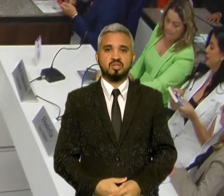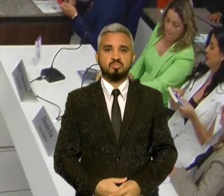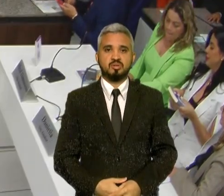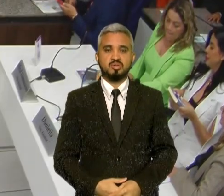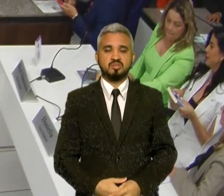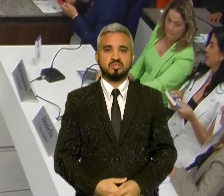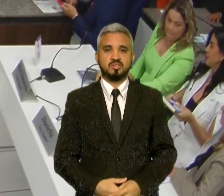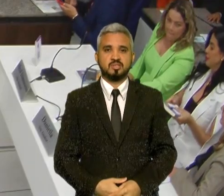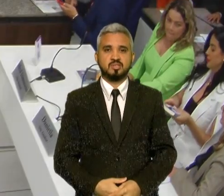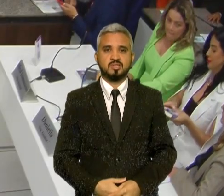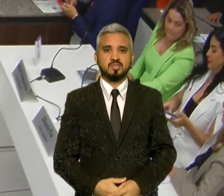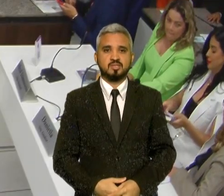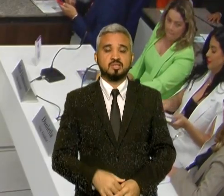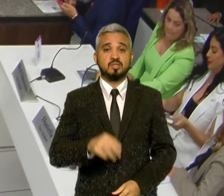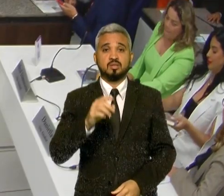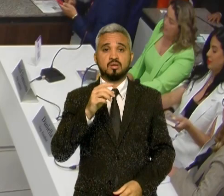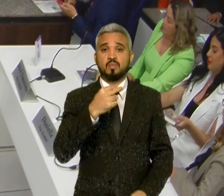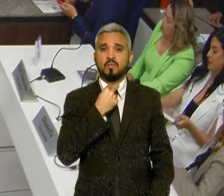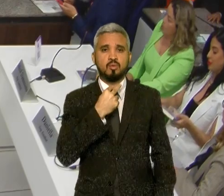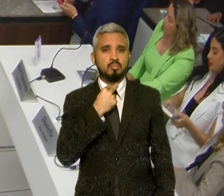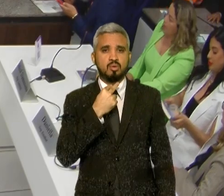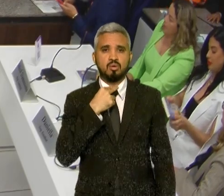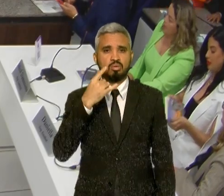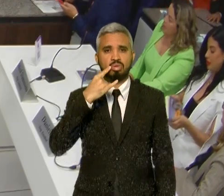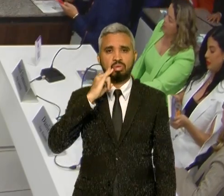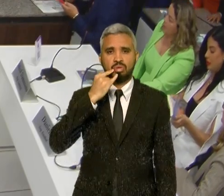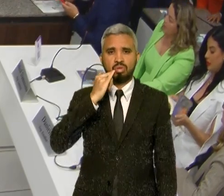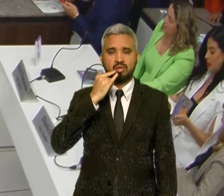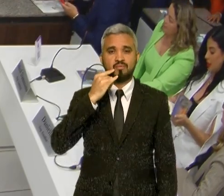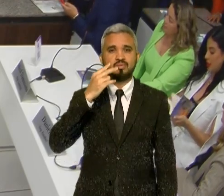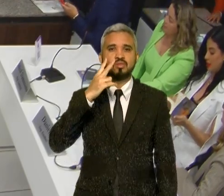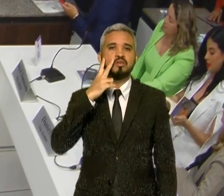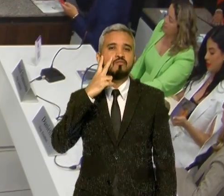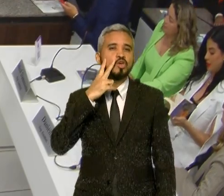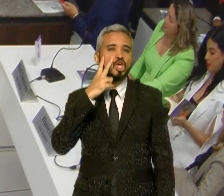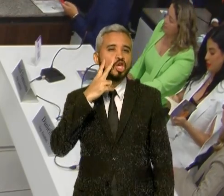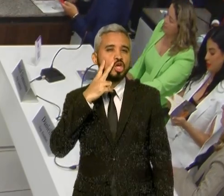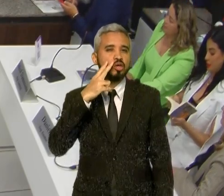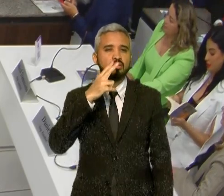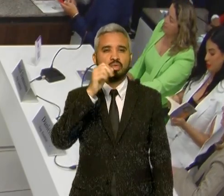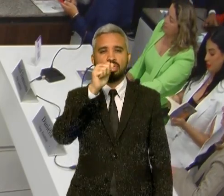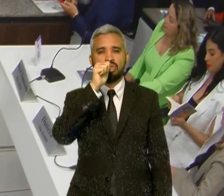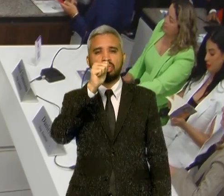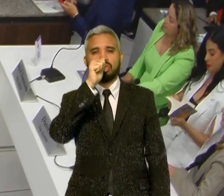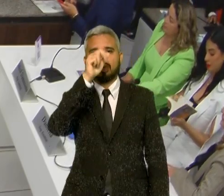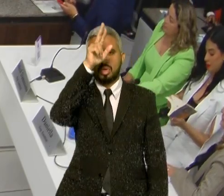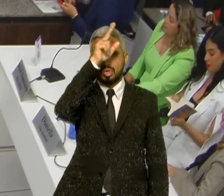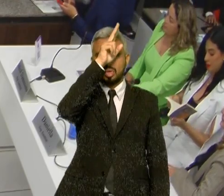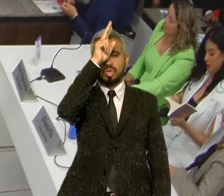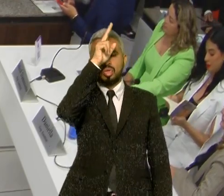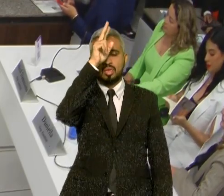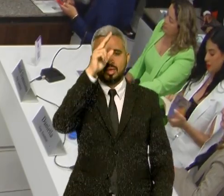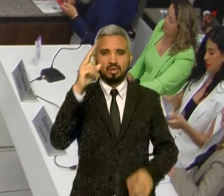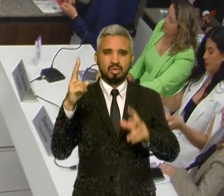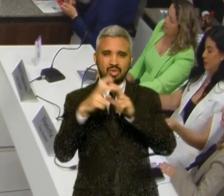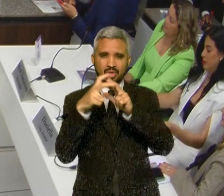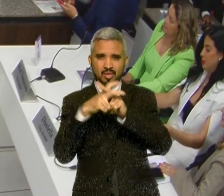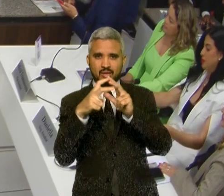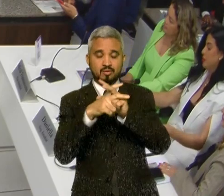E não vos embriagueis com vinho, em que há contenda, mas enchei-vos do Espírito.